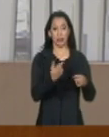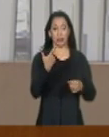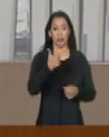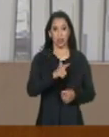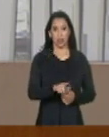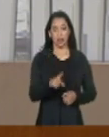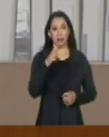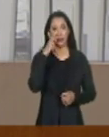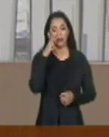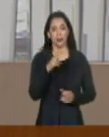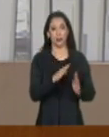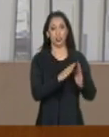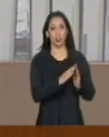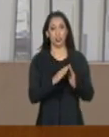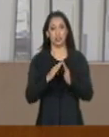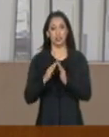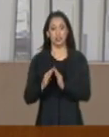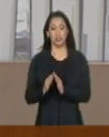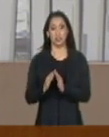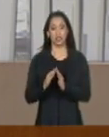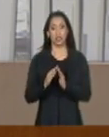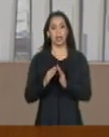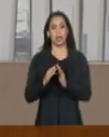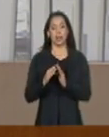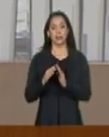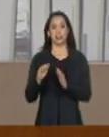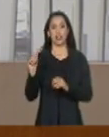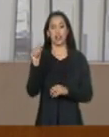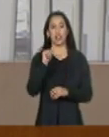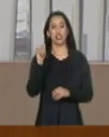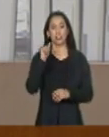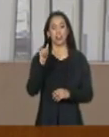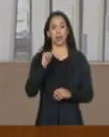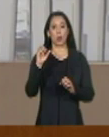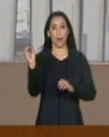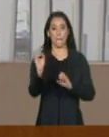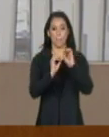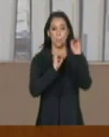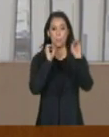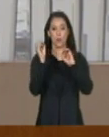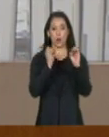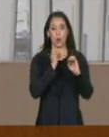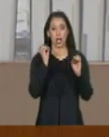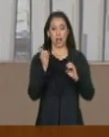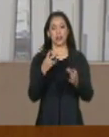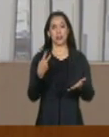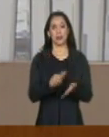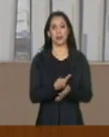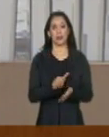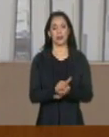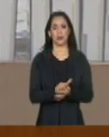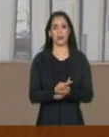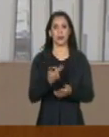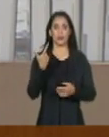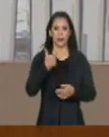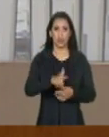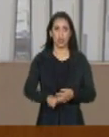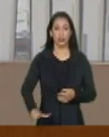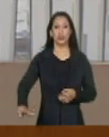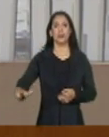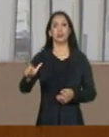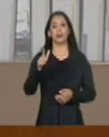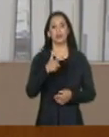na vizinha, na Argentina, o incêndio da boate tal. Enfim, segue a matéria